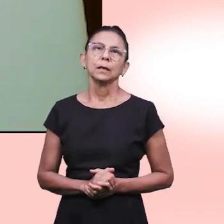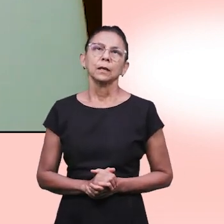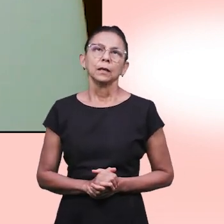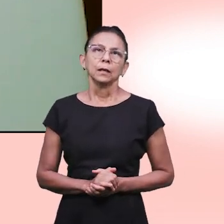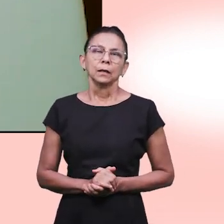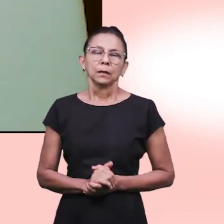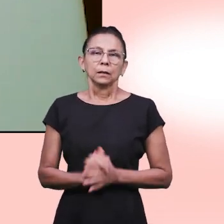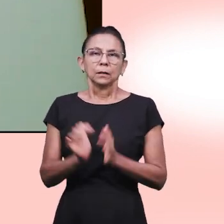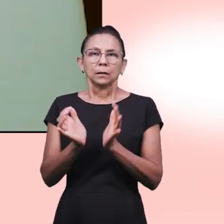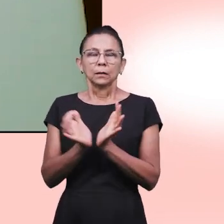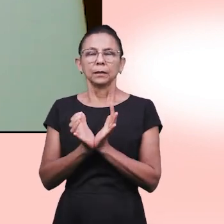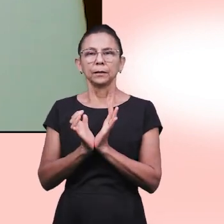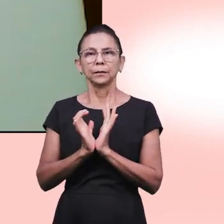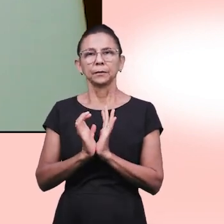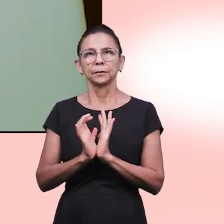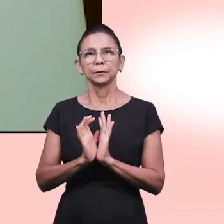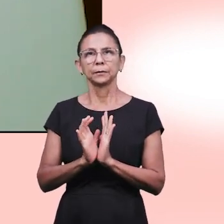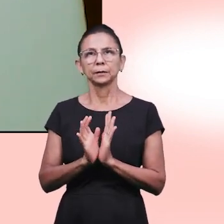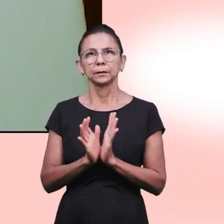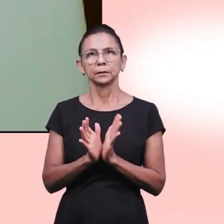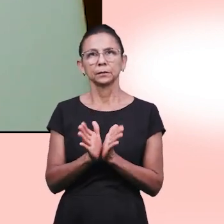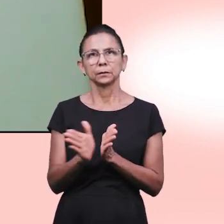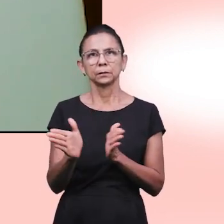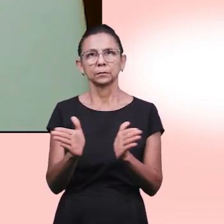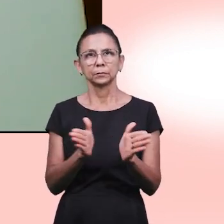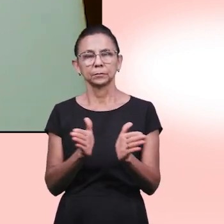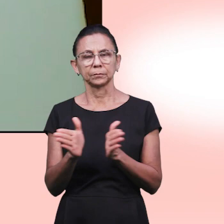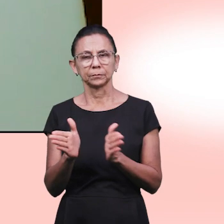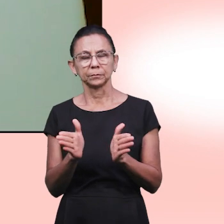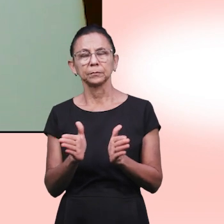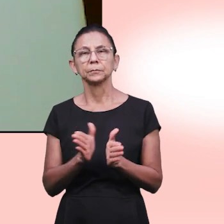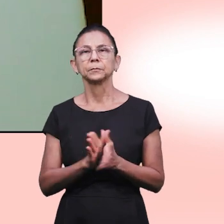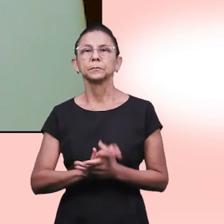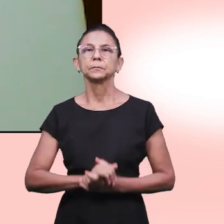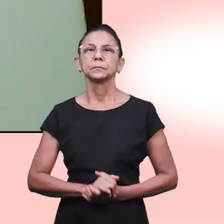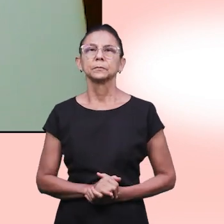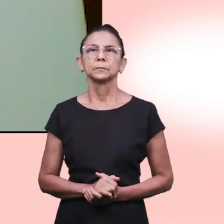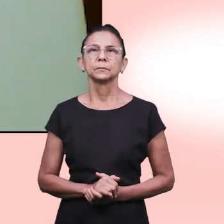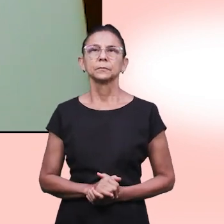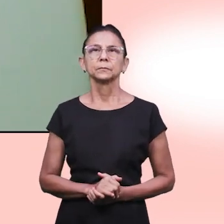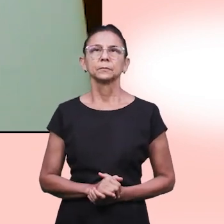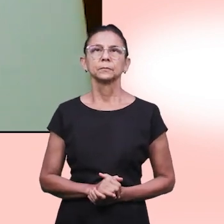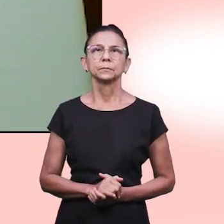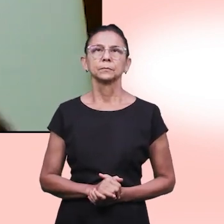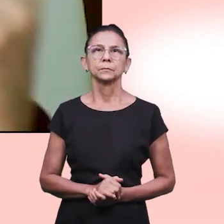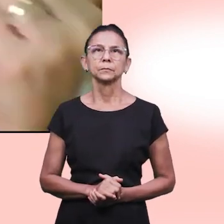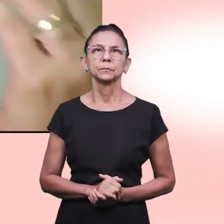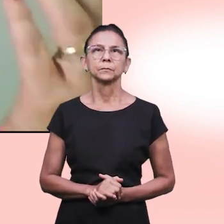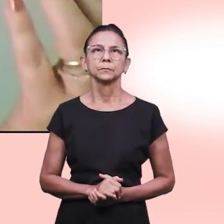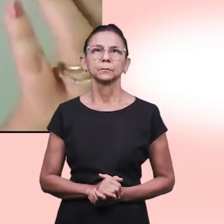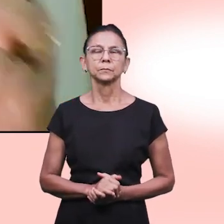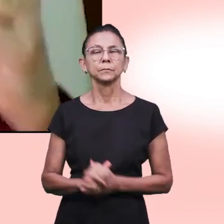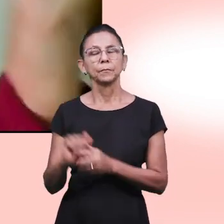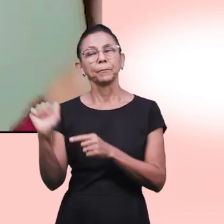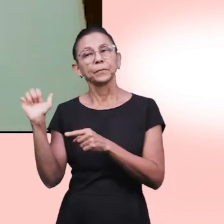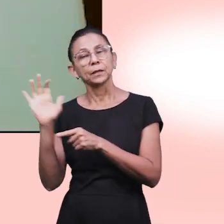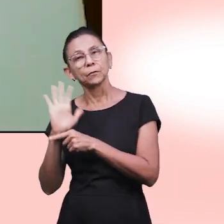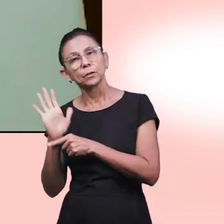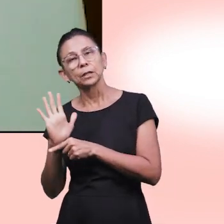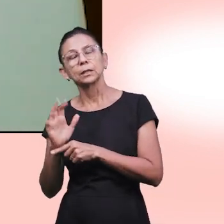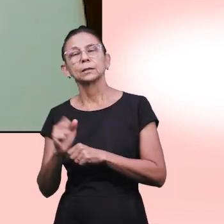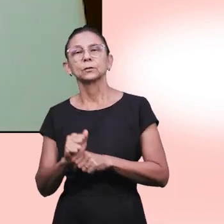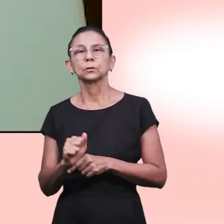EBD. Então, a equipe de acessibilidade, quando adapta materiais para as crianças, seja